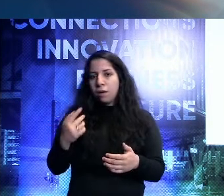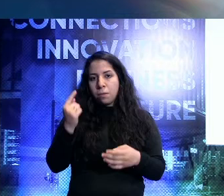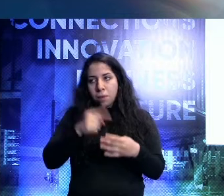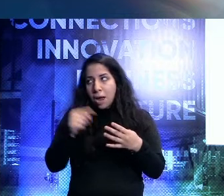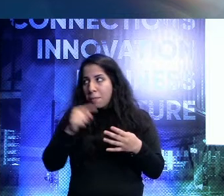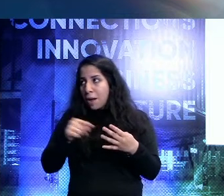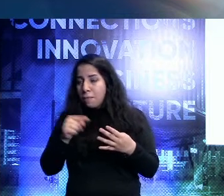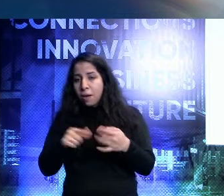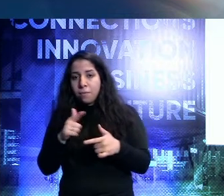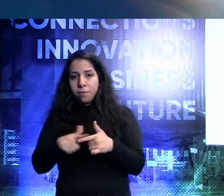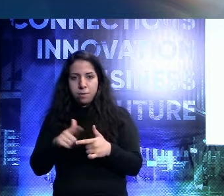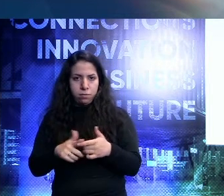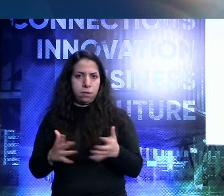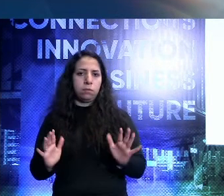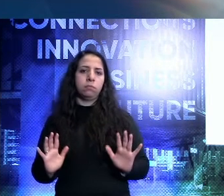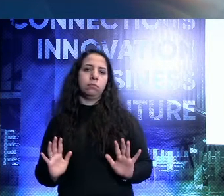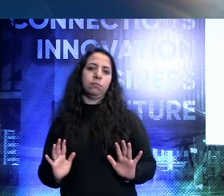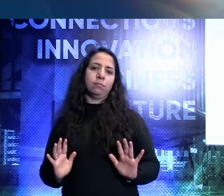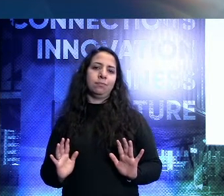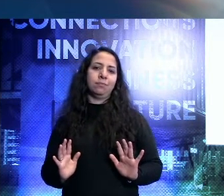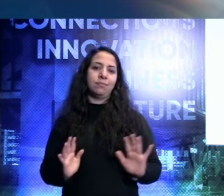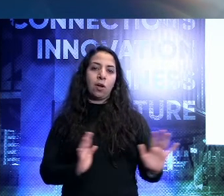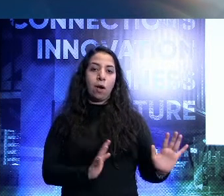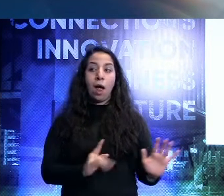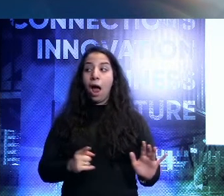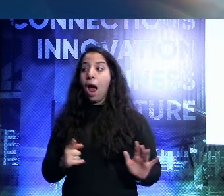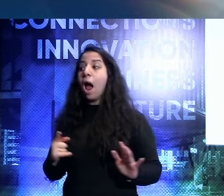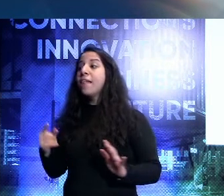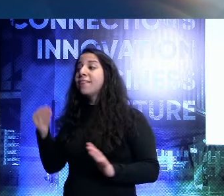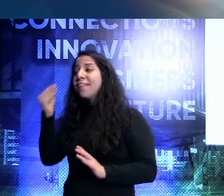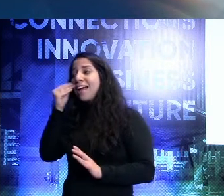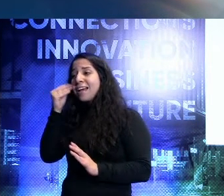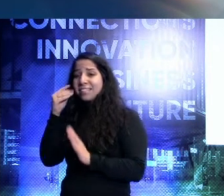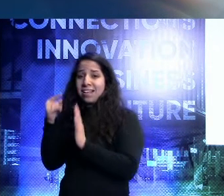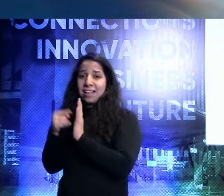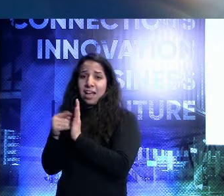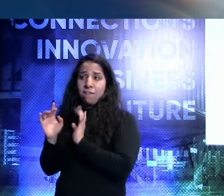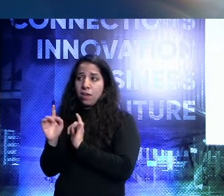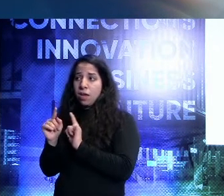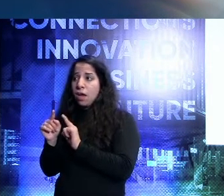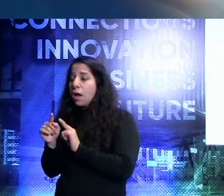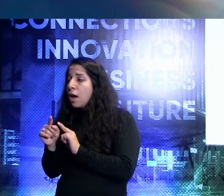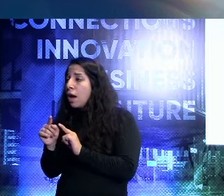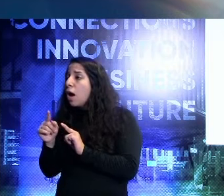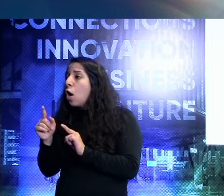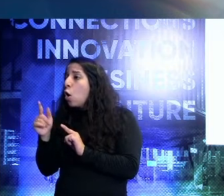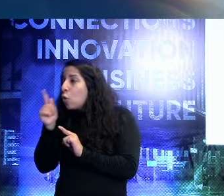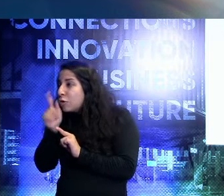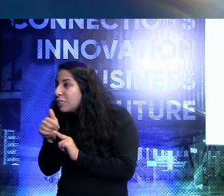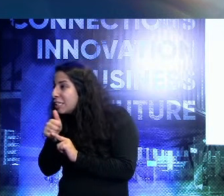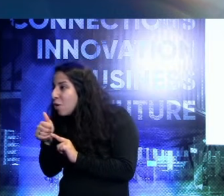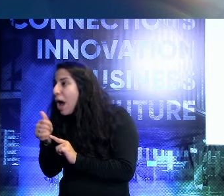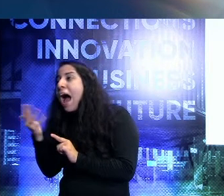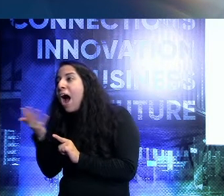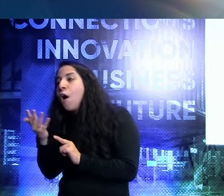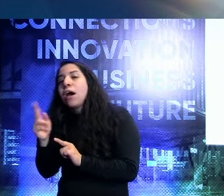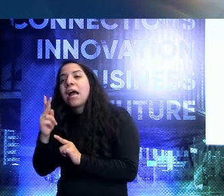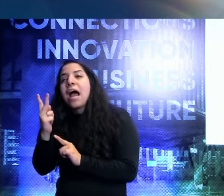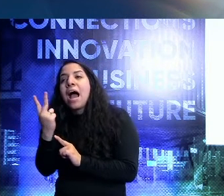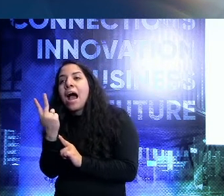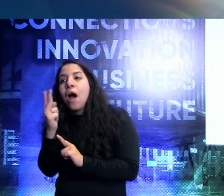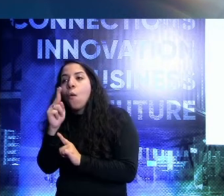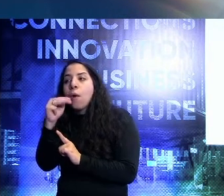confiança, promove esse teste. Agora ele vai para HOM, funciona em HOM. Estou muito confiante. O negócio aqui